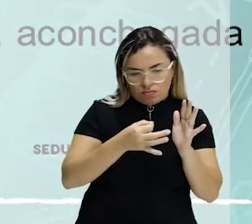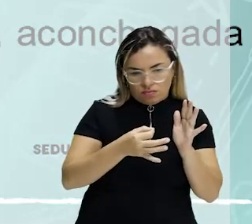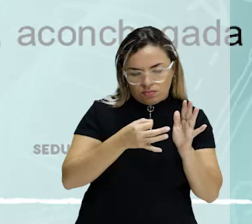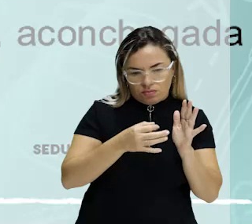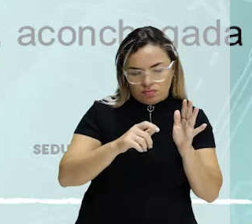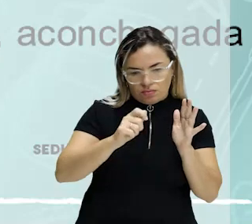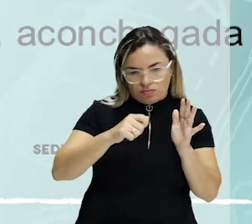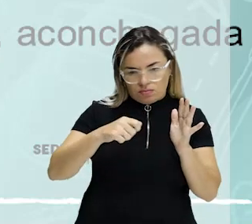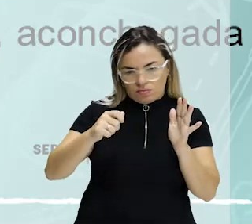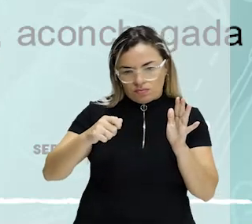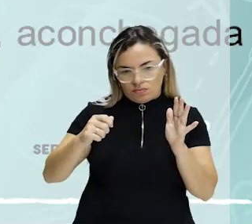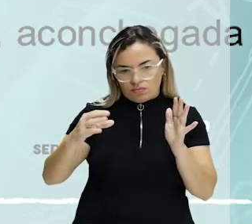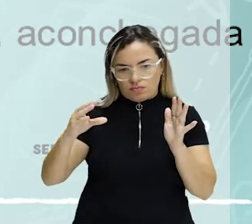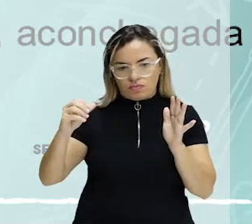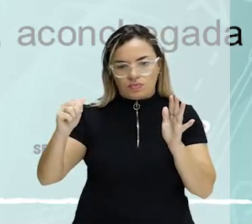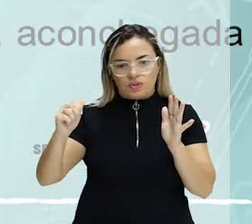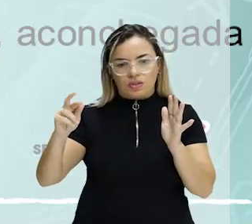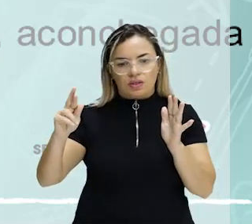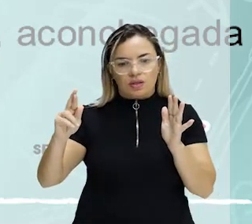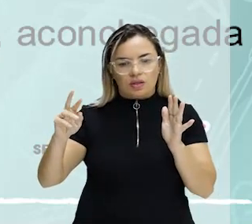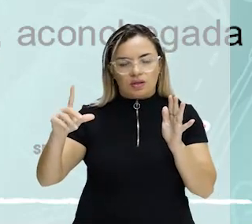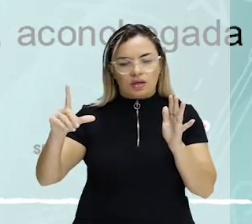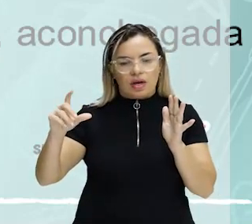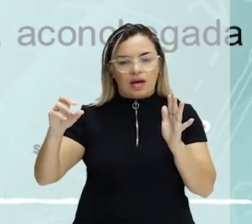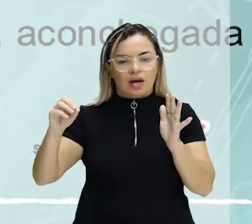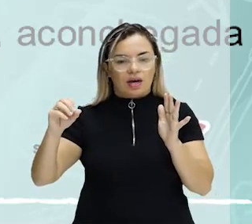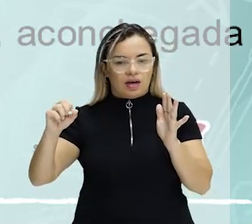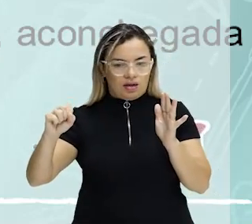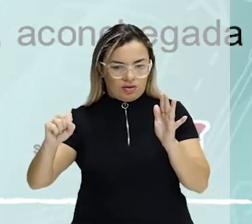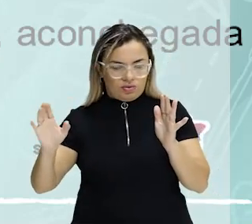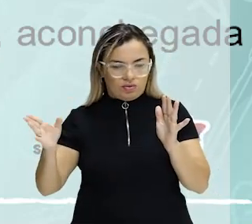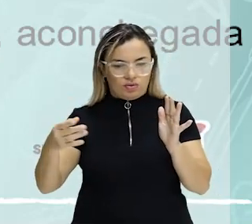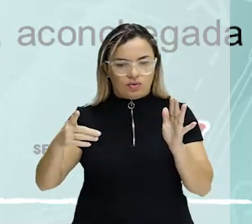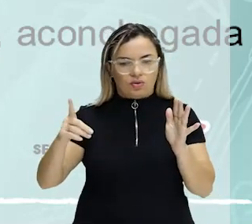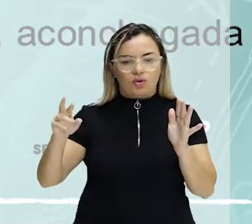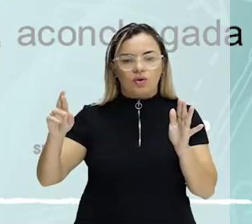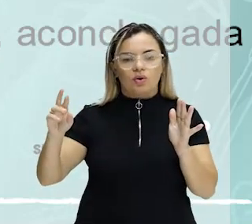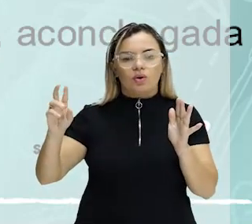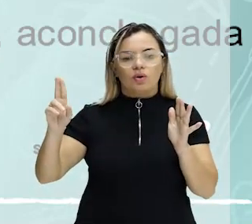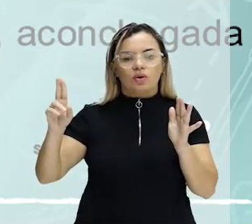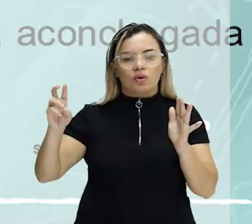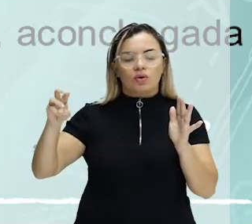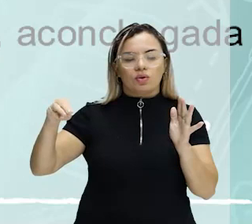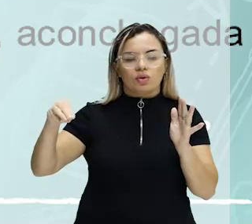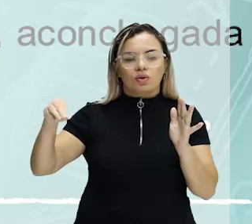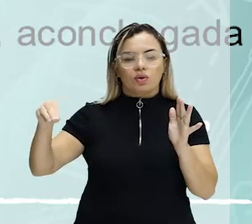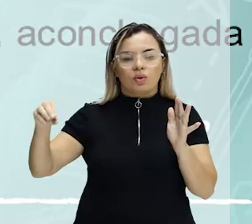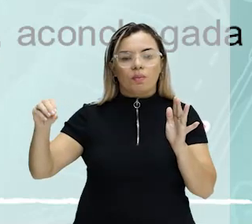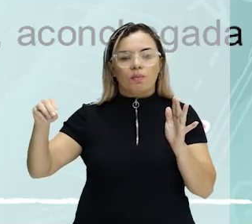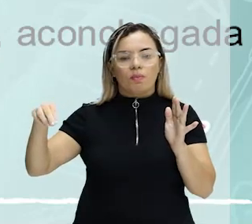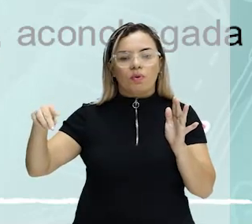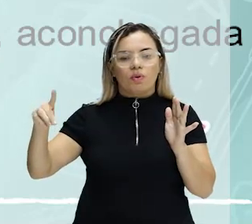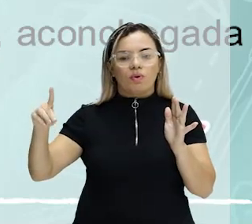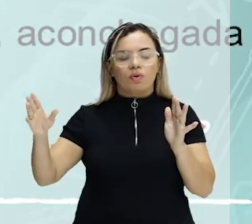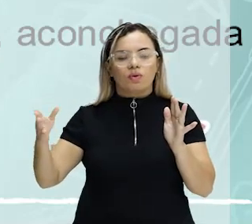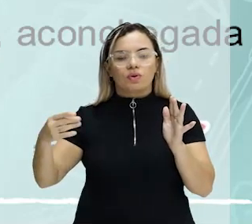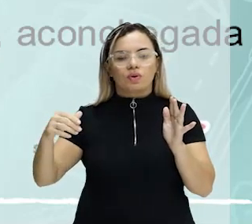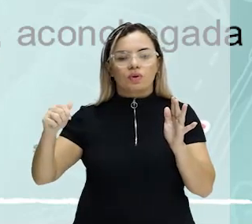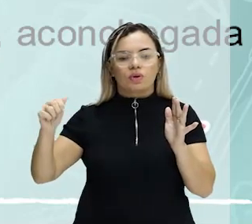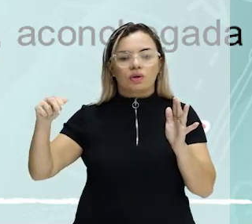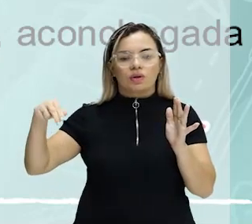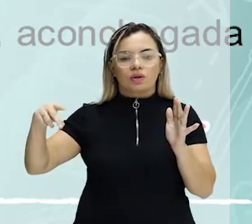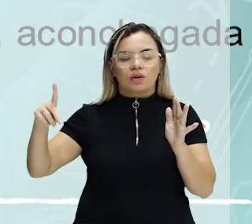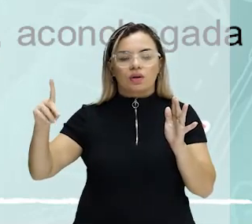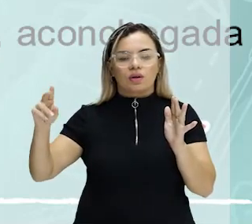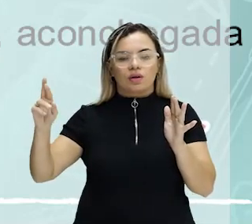Andrade. Você pode buscar esse texto aí. Ele fala de Montes Claros, uma região de Minas Gerais. Carlos Drummond de Andrade é de